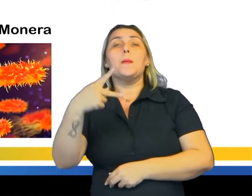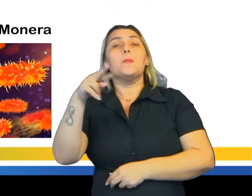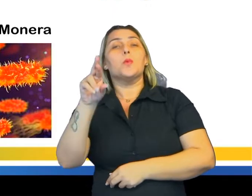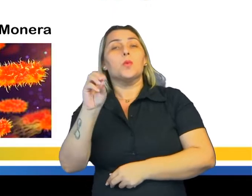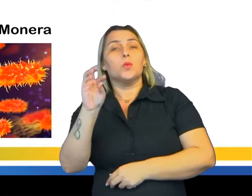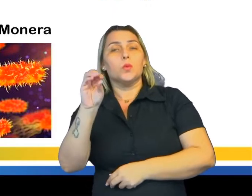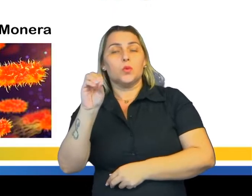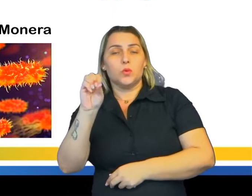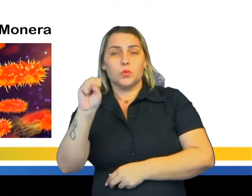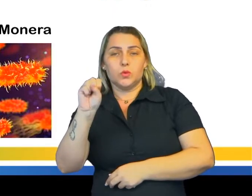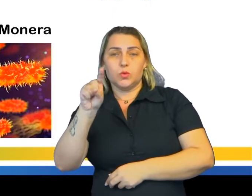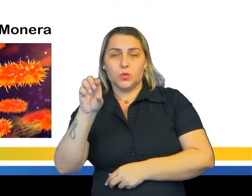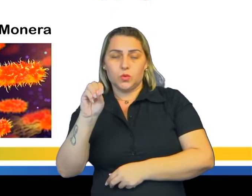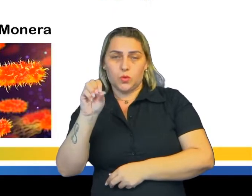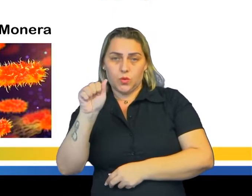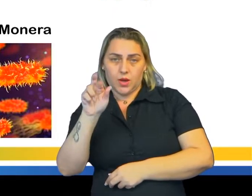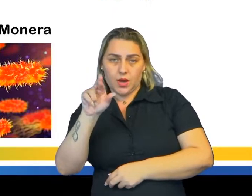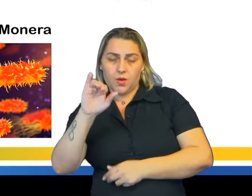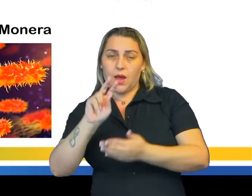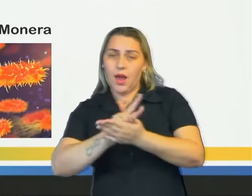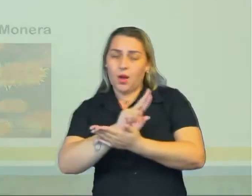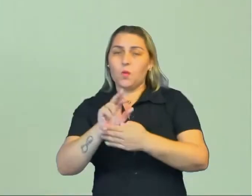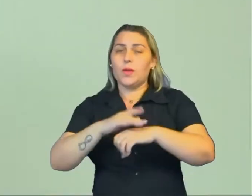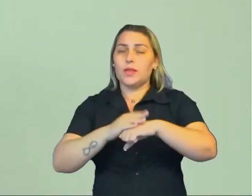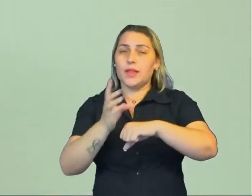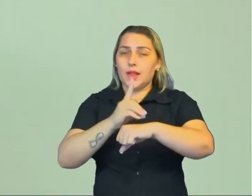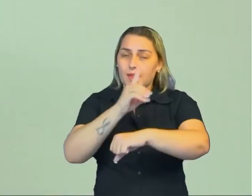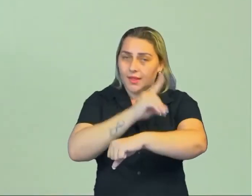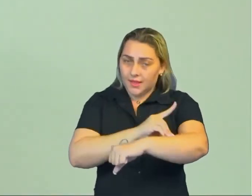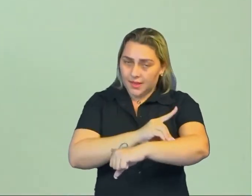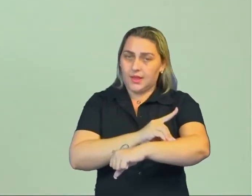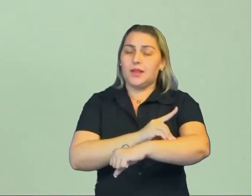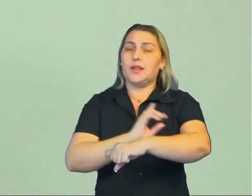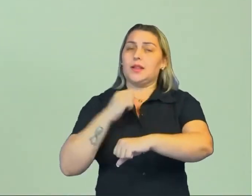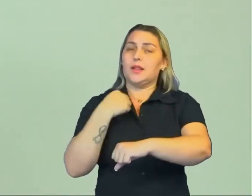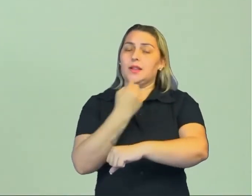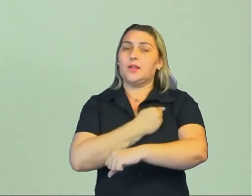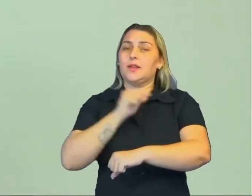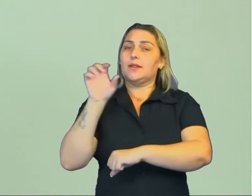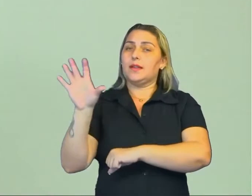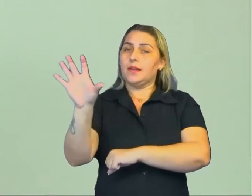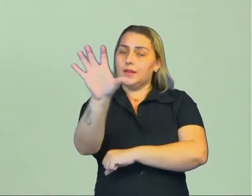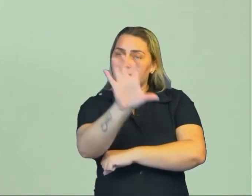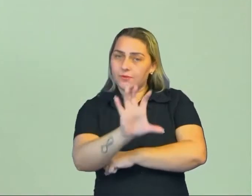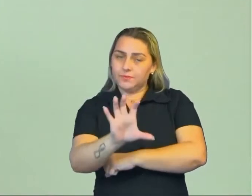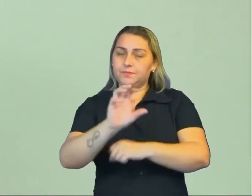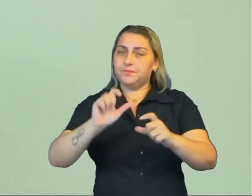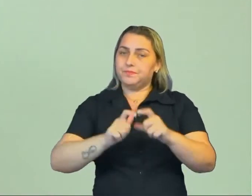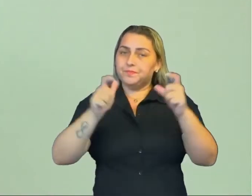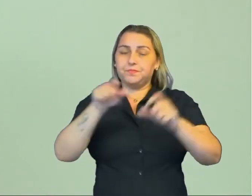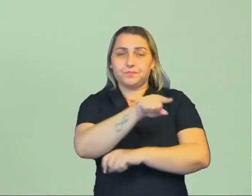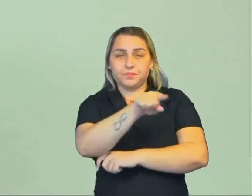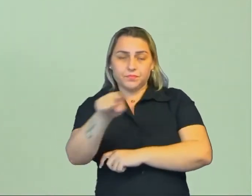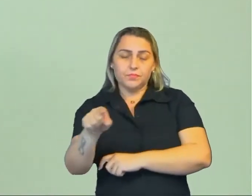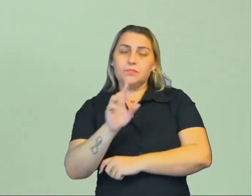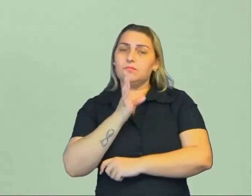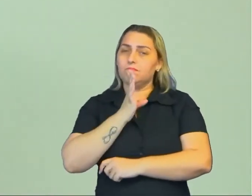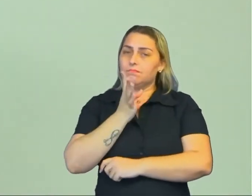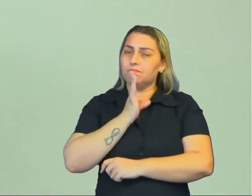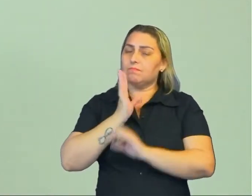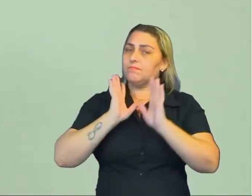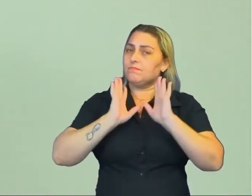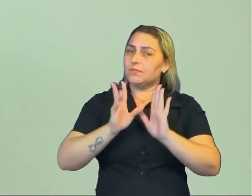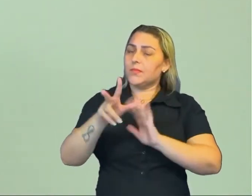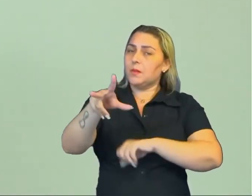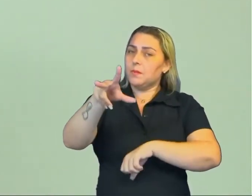protozoários, alguns causam doença como a dengue, que é uma doença da nossa região, e que a maioria de vocês ou conhece alguém